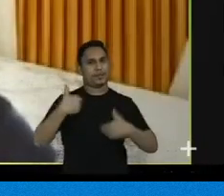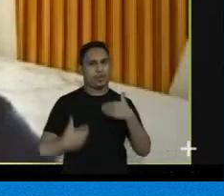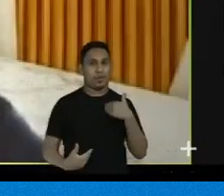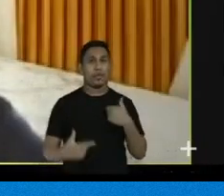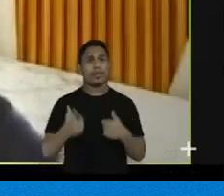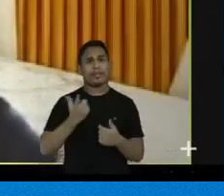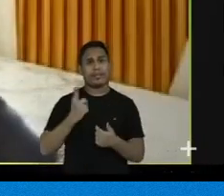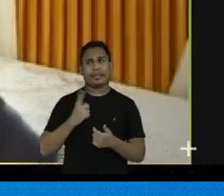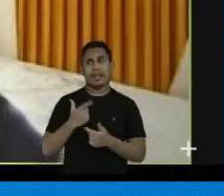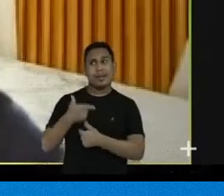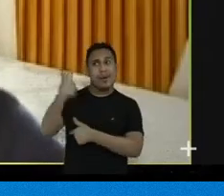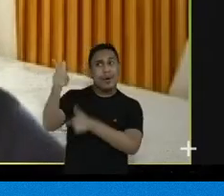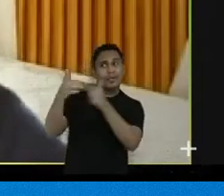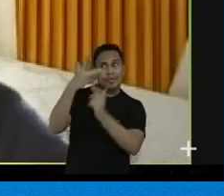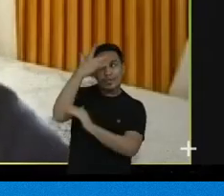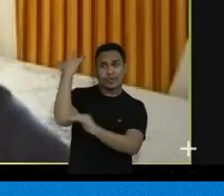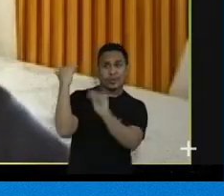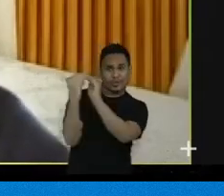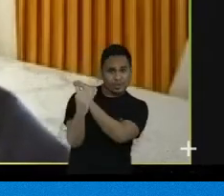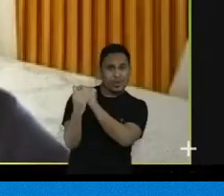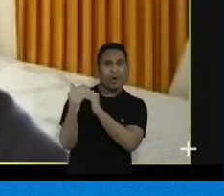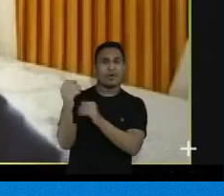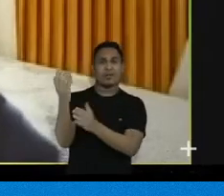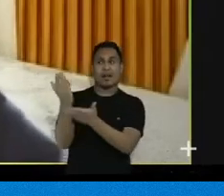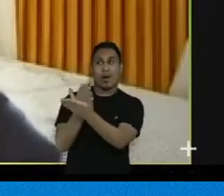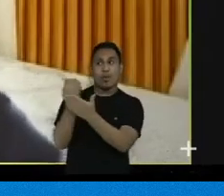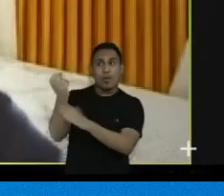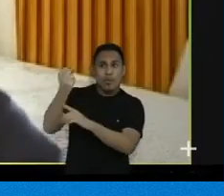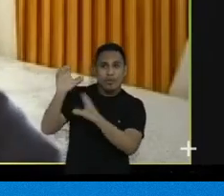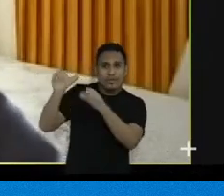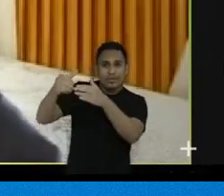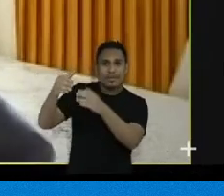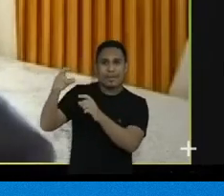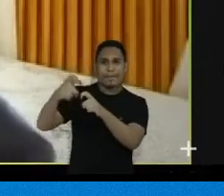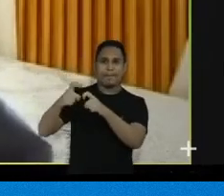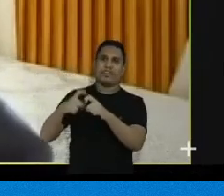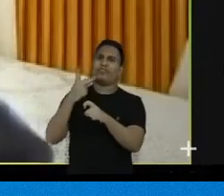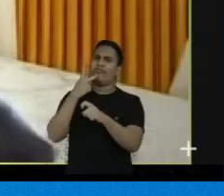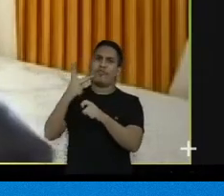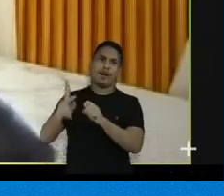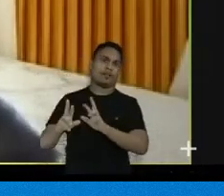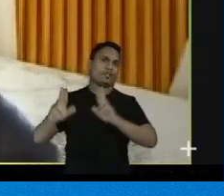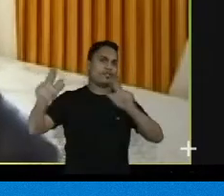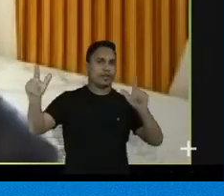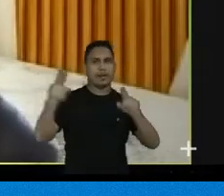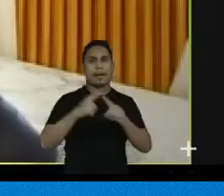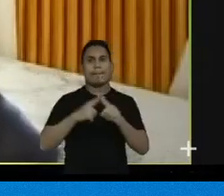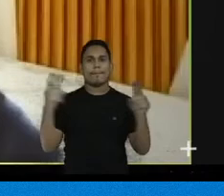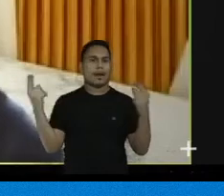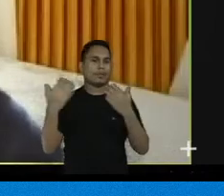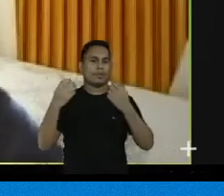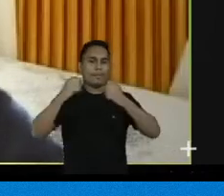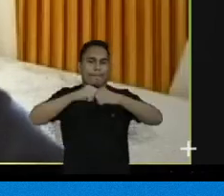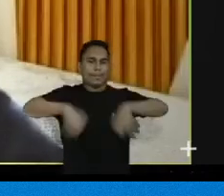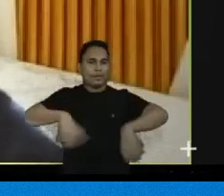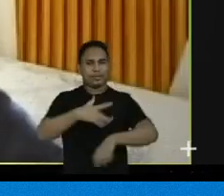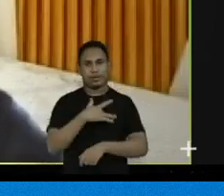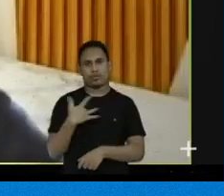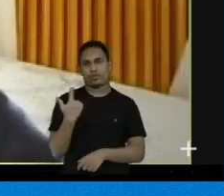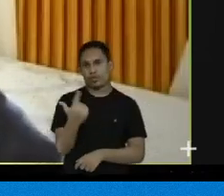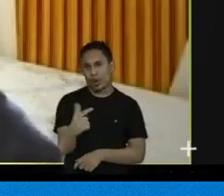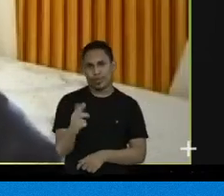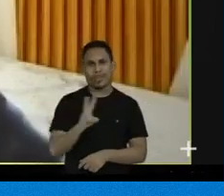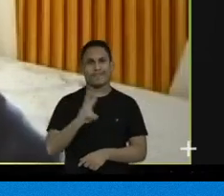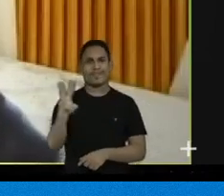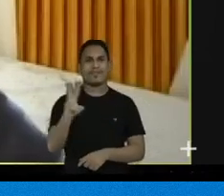literatura, algumas sociedades médicas dizendo o contrário, mas não há prejuízo nenhum à saúde em ter uma vitamina D um pouquinho mais alta